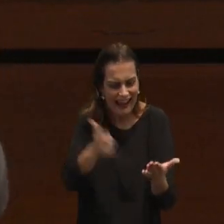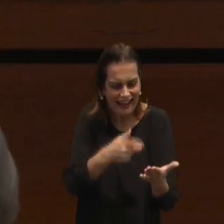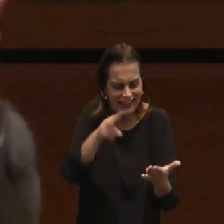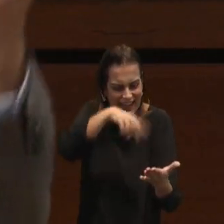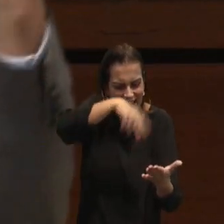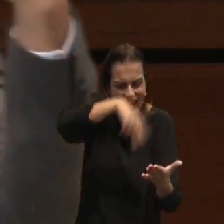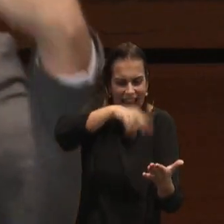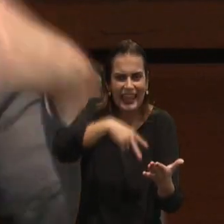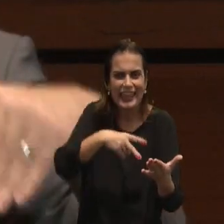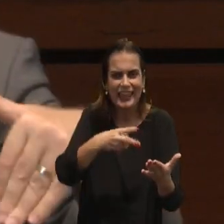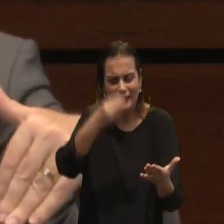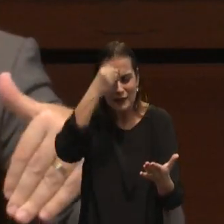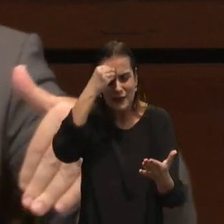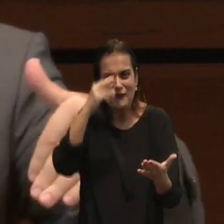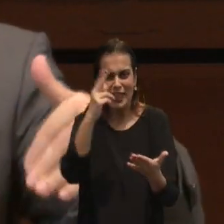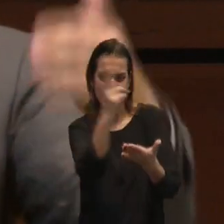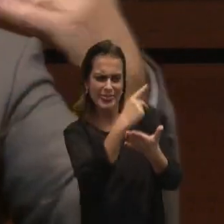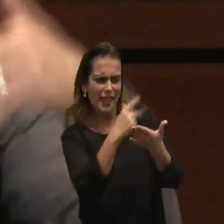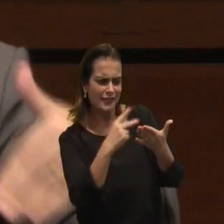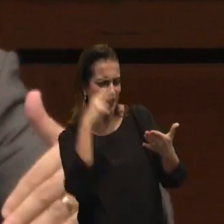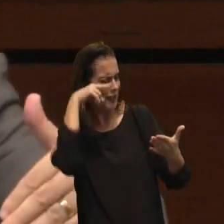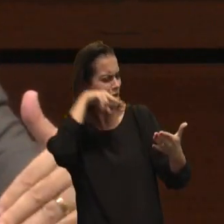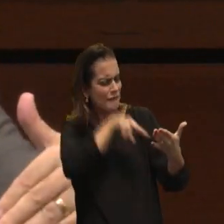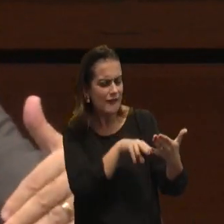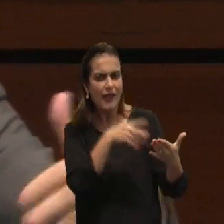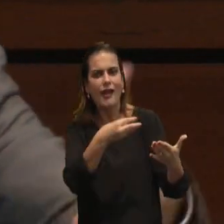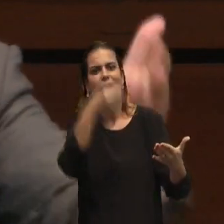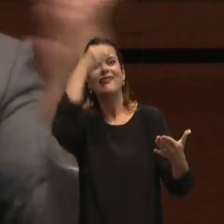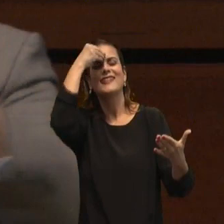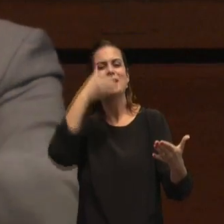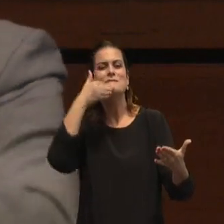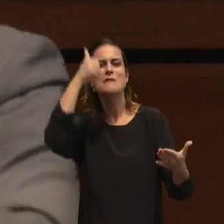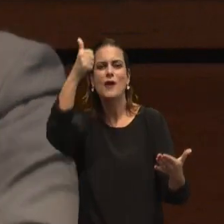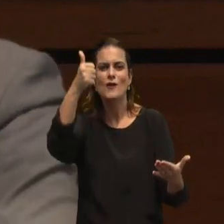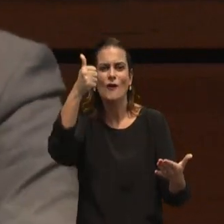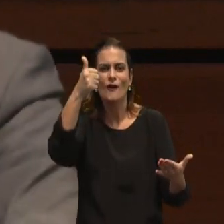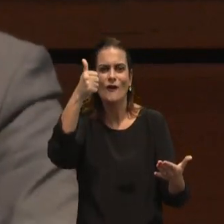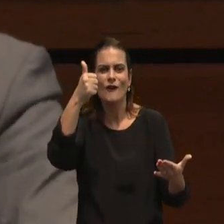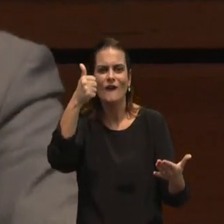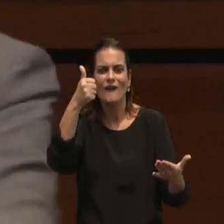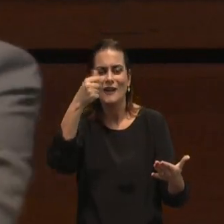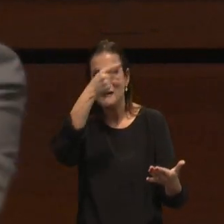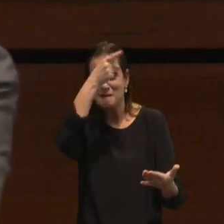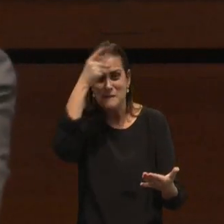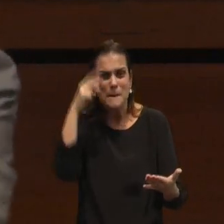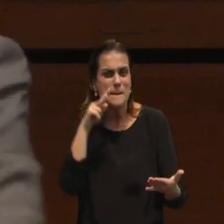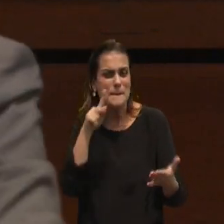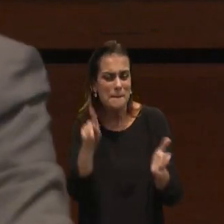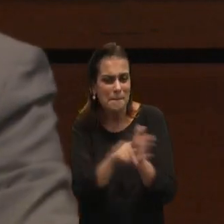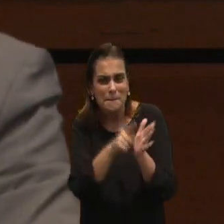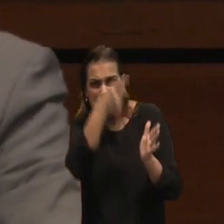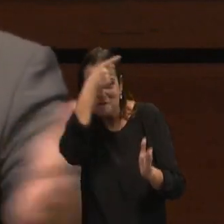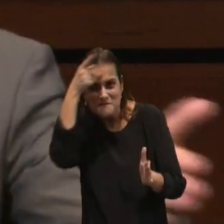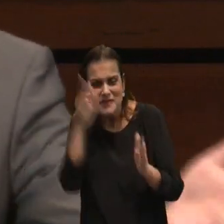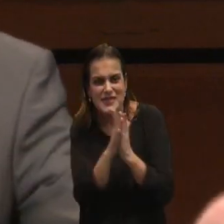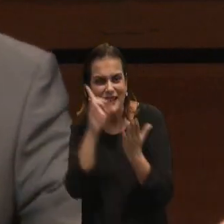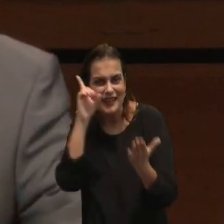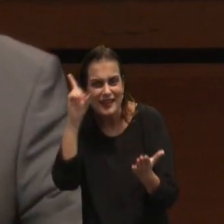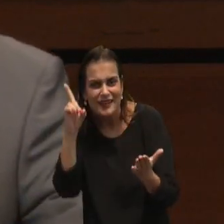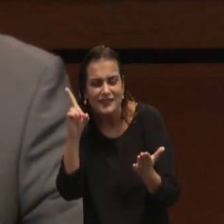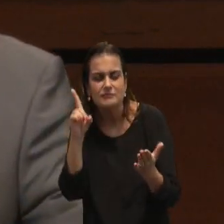uma figura, de entender uma lição, de ouvir sobre um personagem da palavra, de conferir na palavra. Há